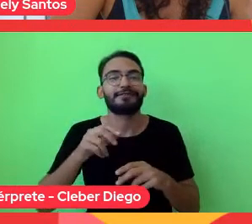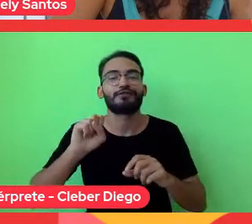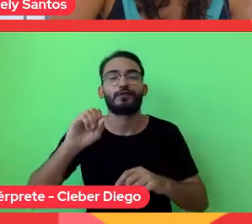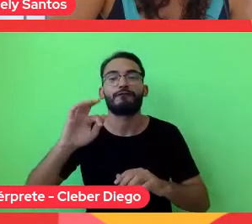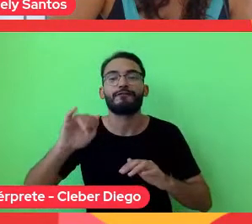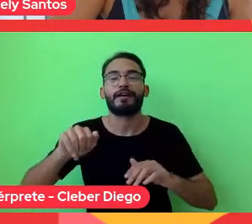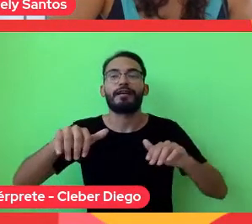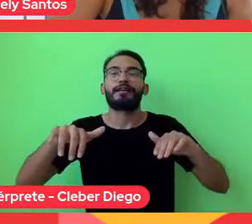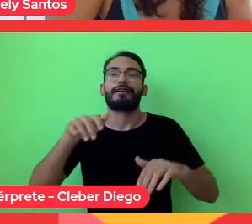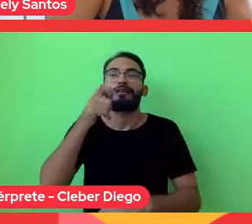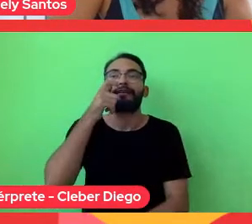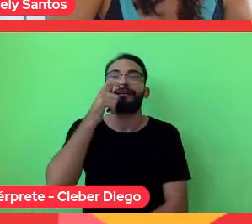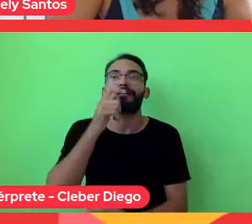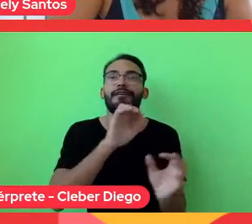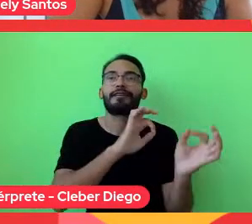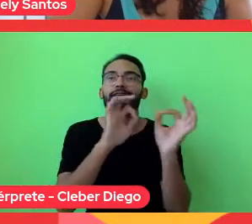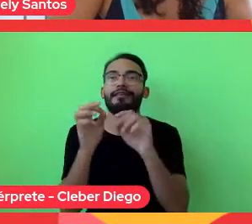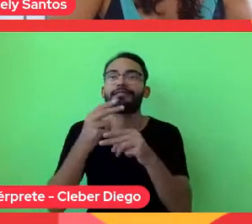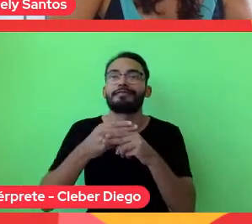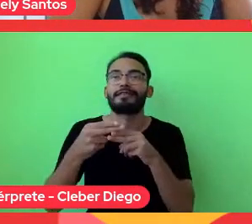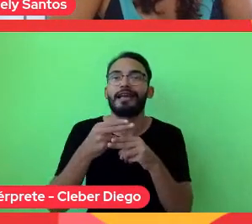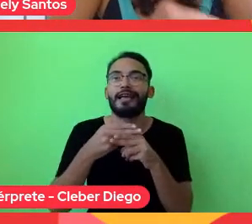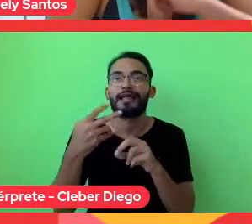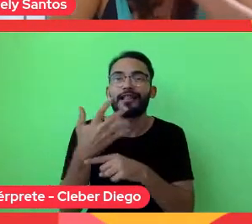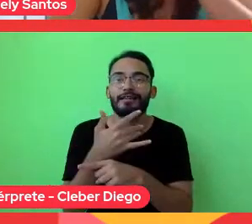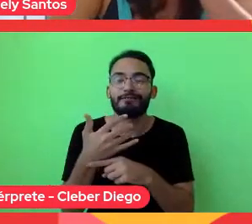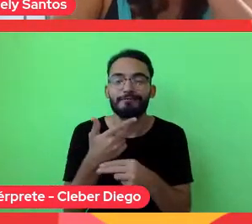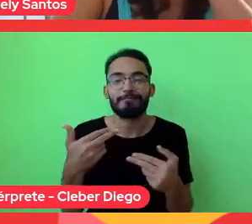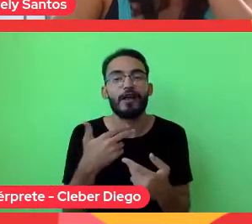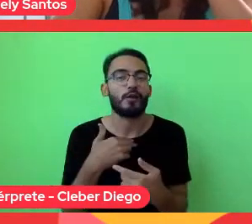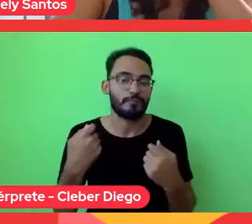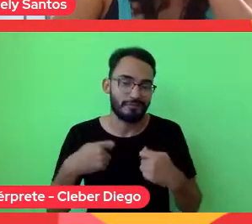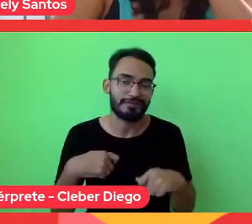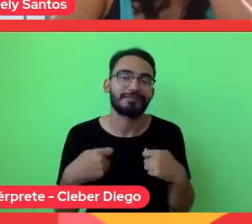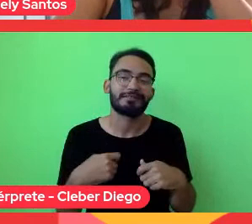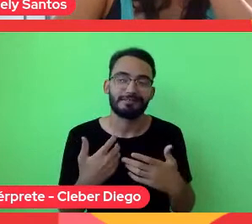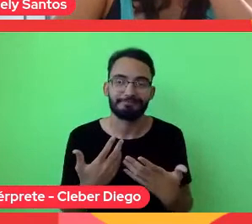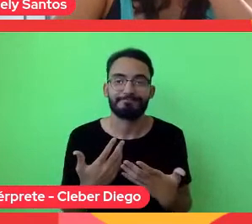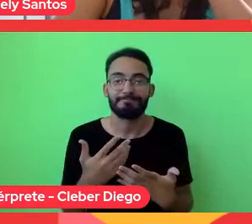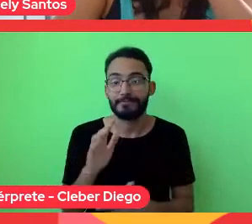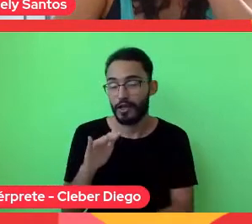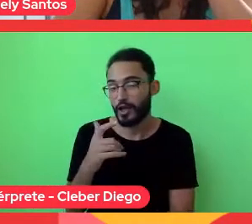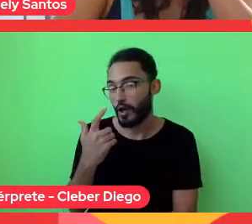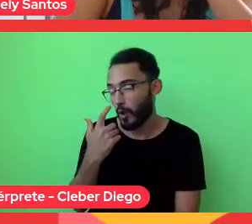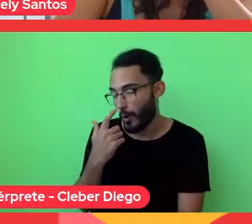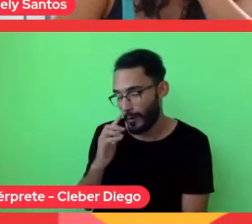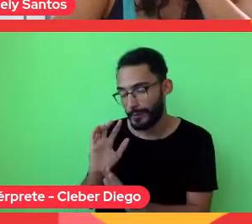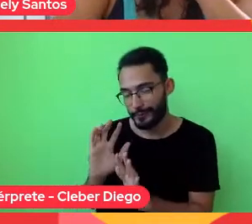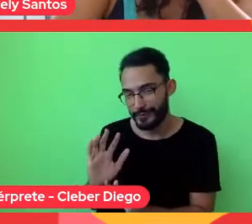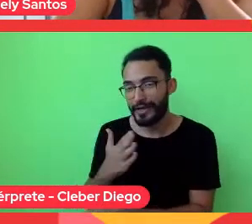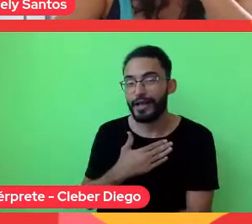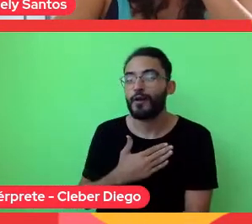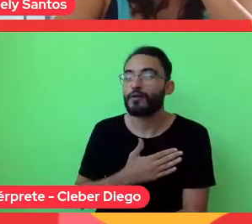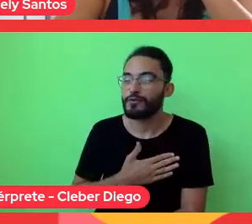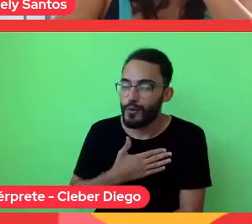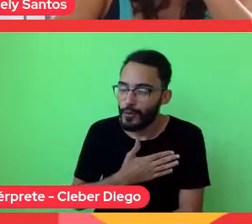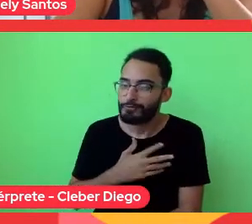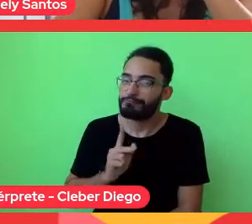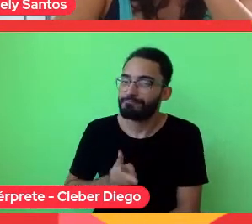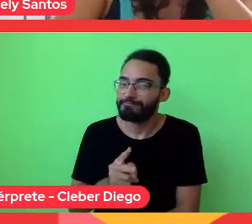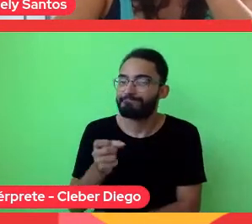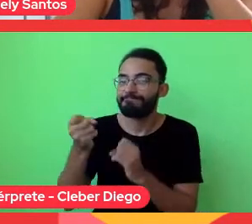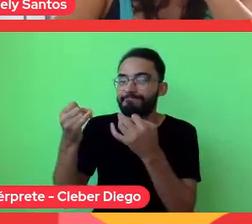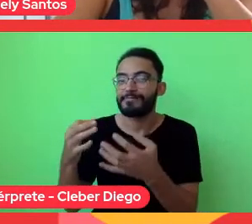pensar que tem meio mundo caindo, precisa disso. Então vamos lá, tem uma das coisas que eu gosto de falar sempre, que